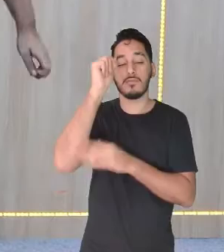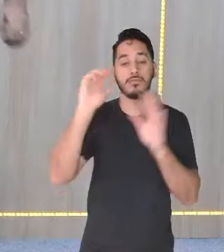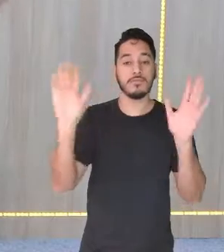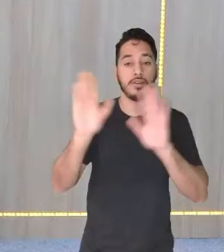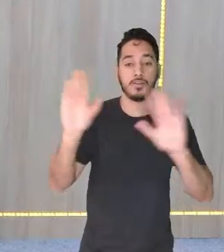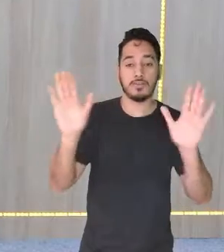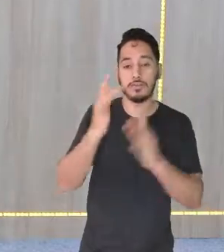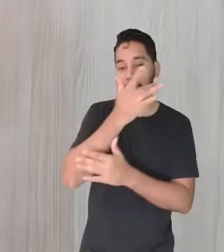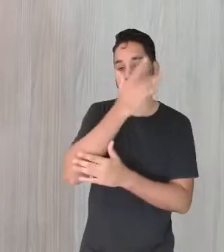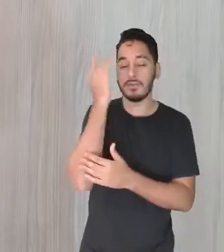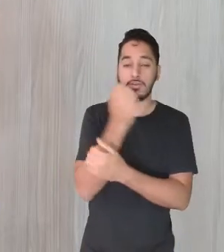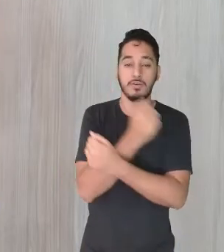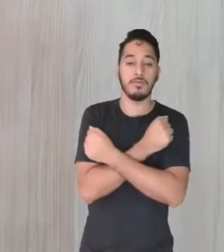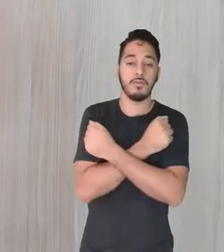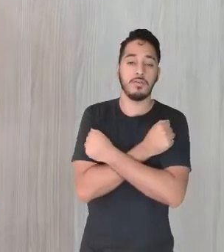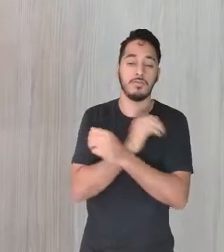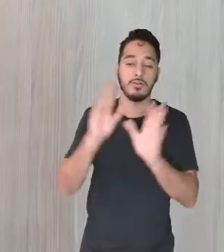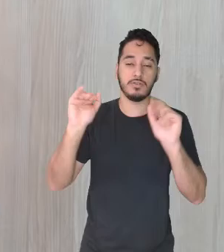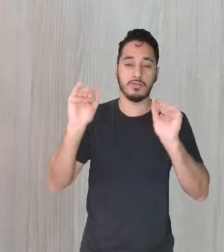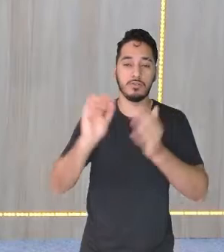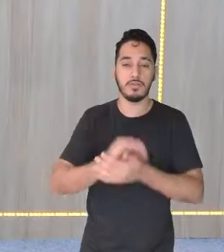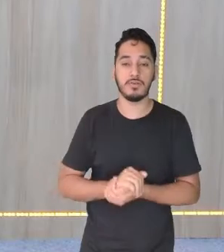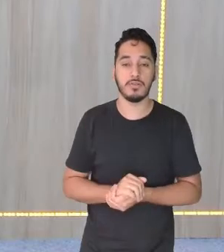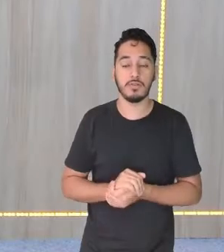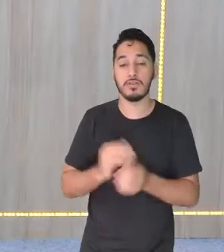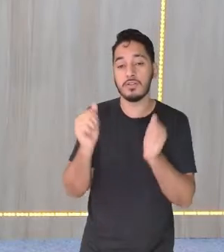Valeu, pessoal. Um abraço. Tchau, tchau.